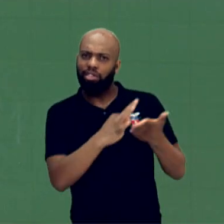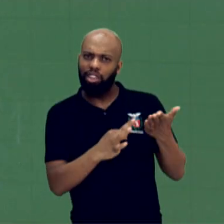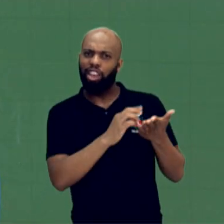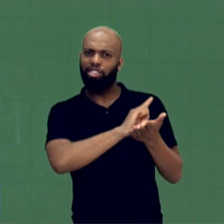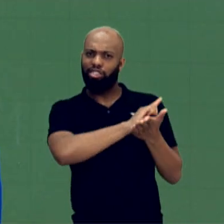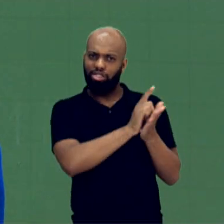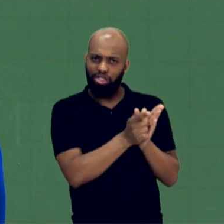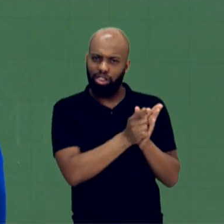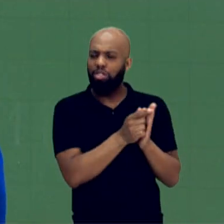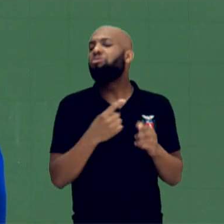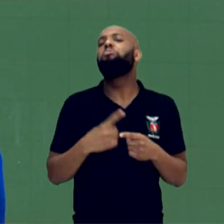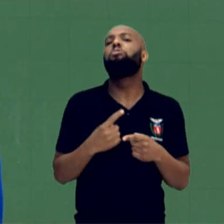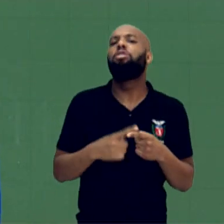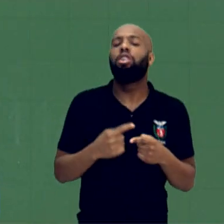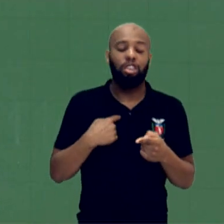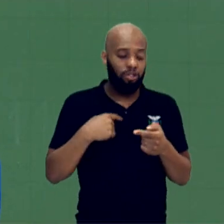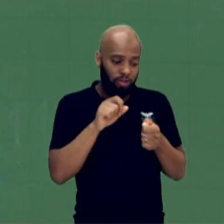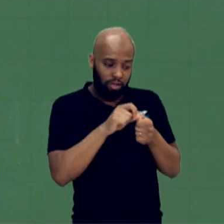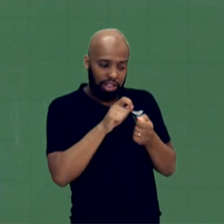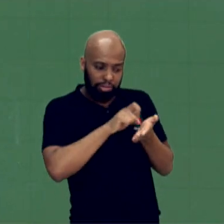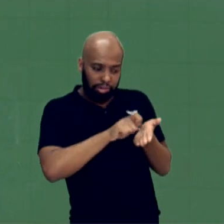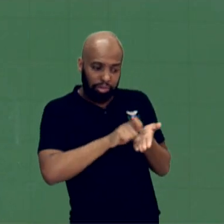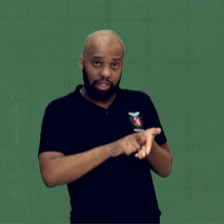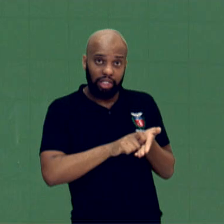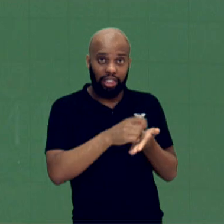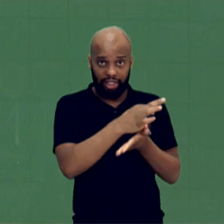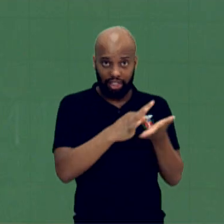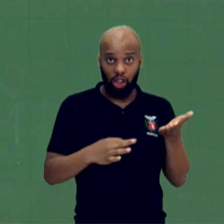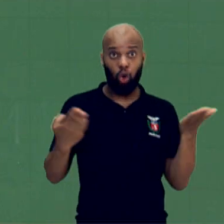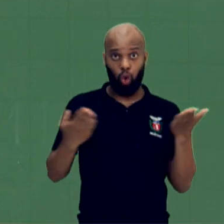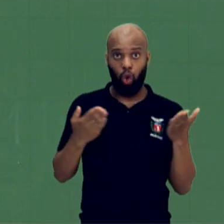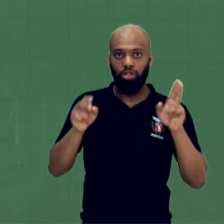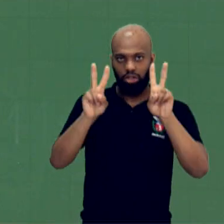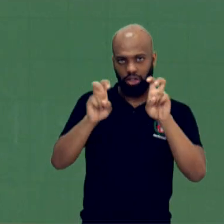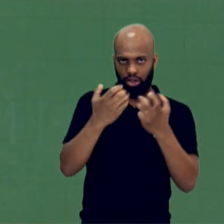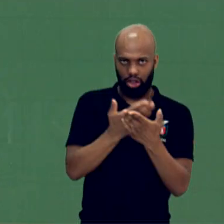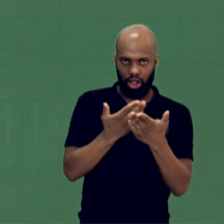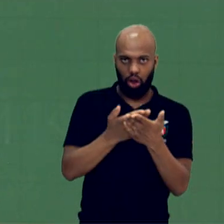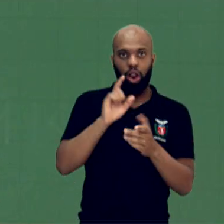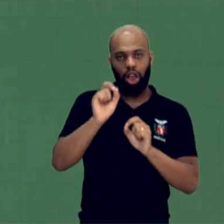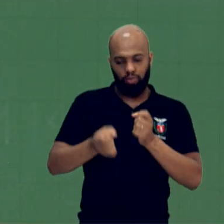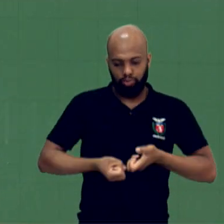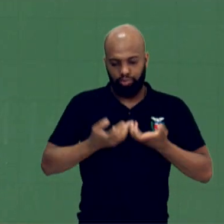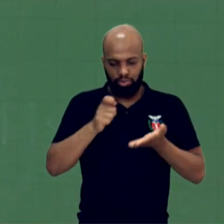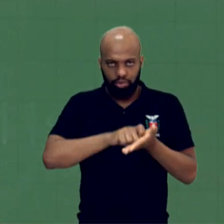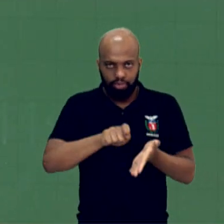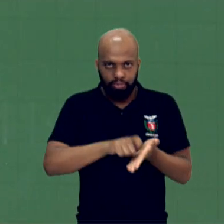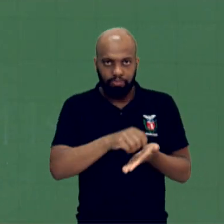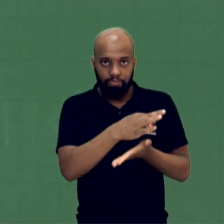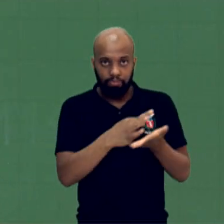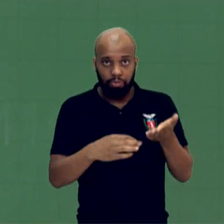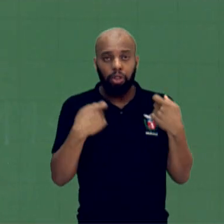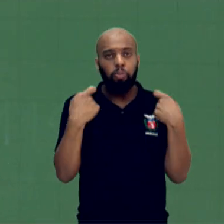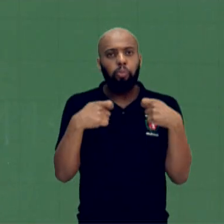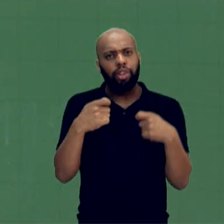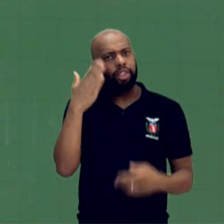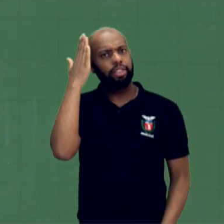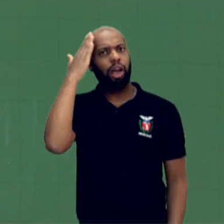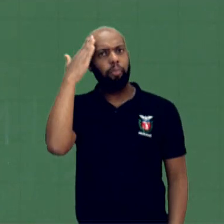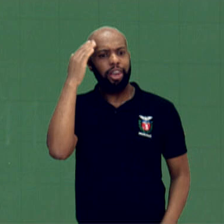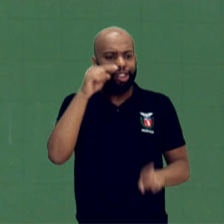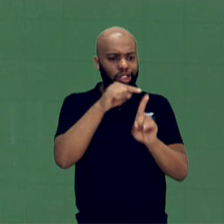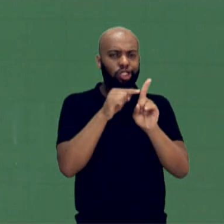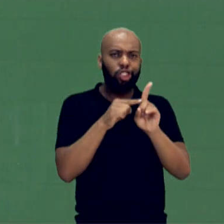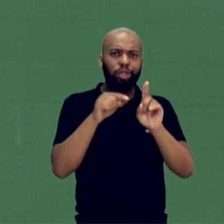Porque quando eu vou produzir um texto, que hoje a nossa aula é sobre produção de texto, eu preciso ter em mente, eu vou produzir que texto e quais